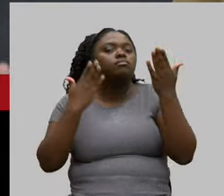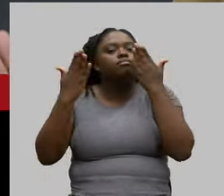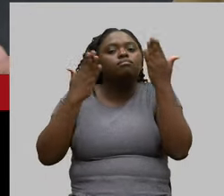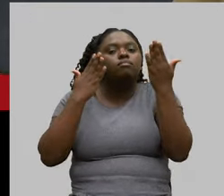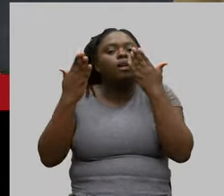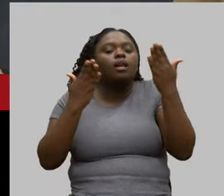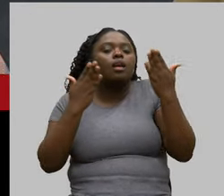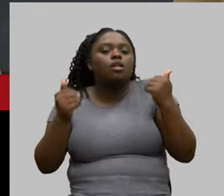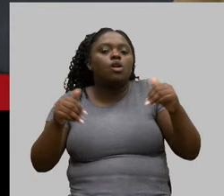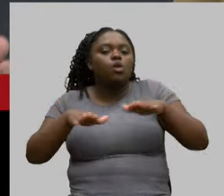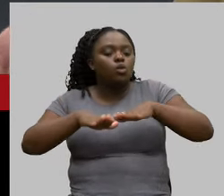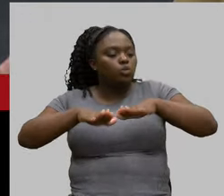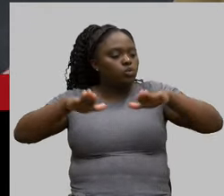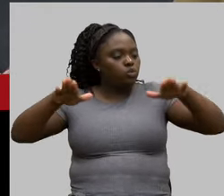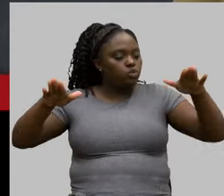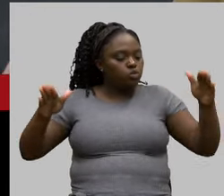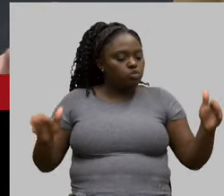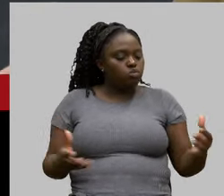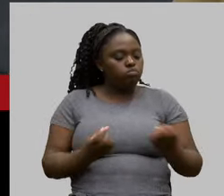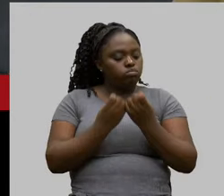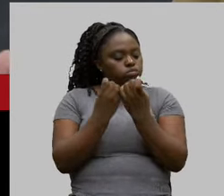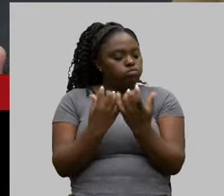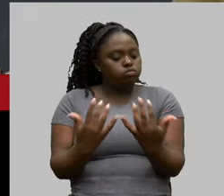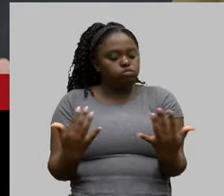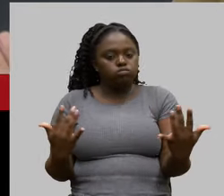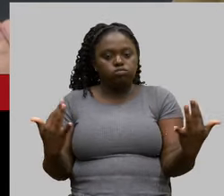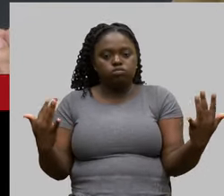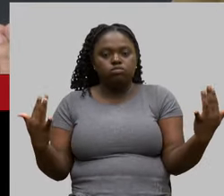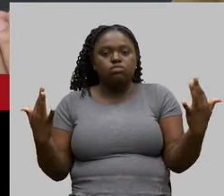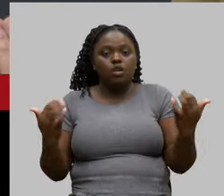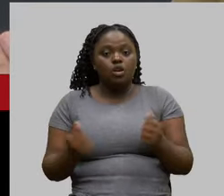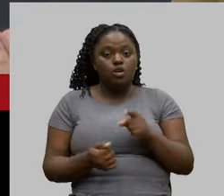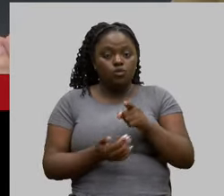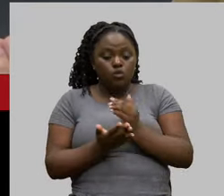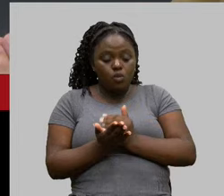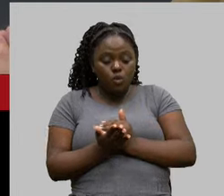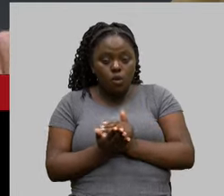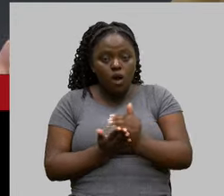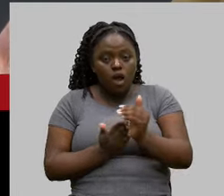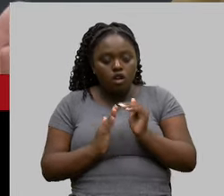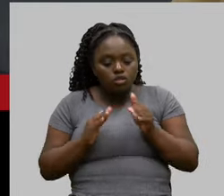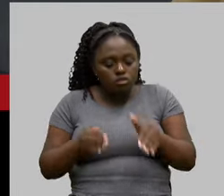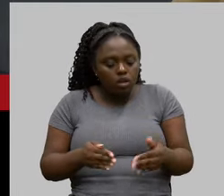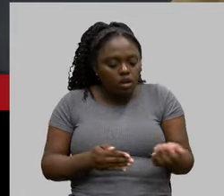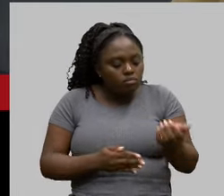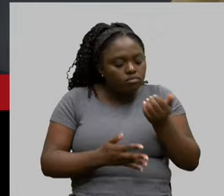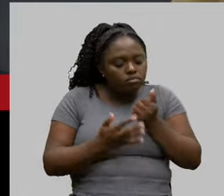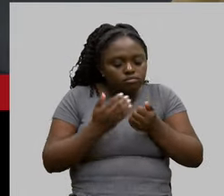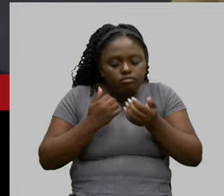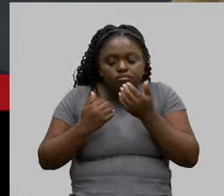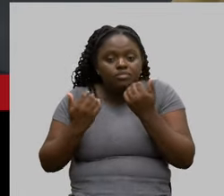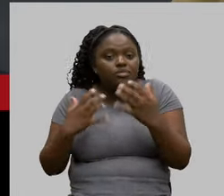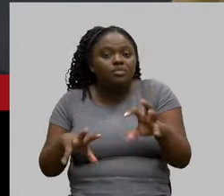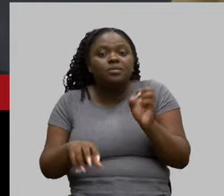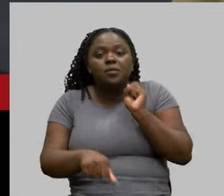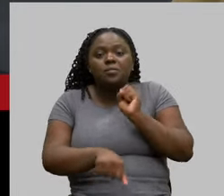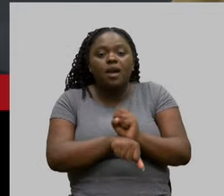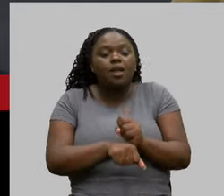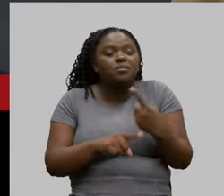banquete você começa você chega você não não gostaria de parar de de tão